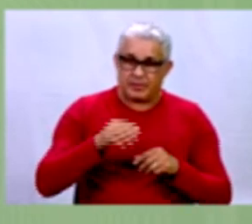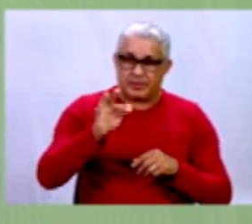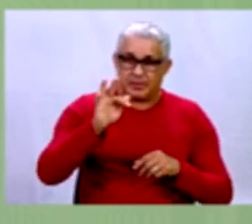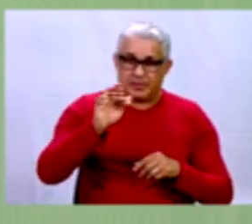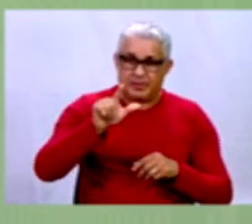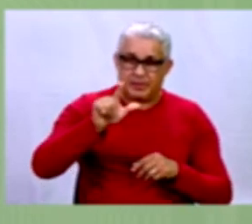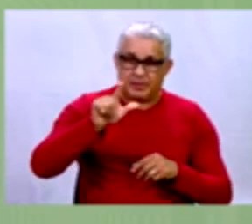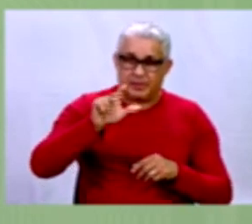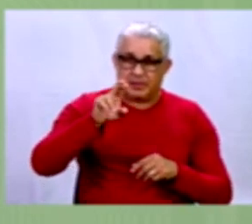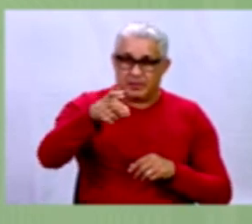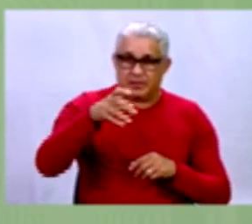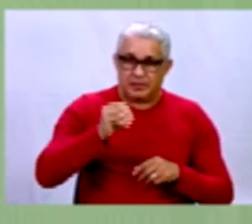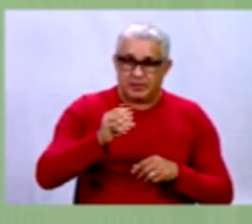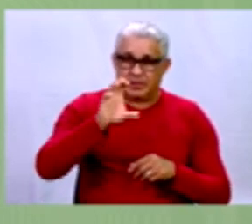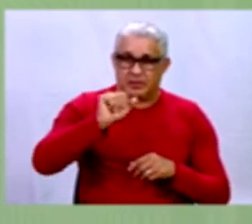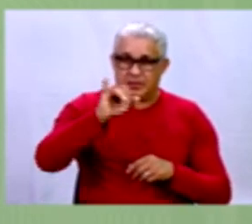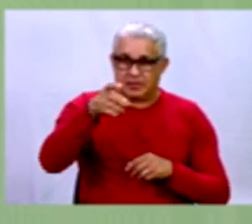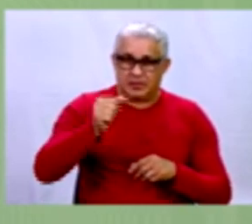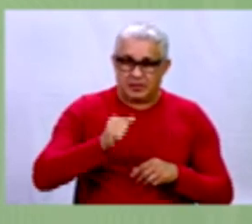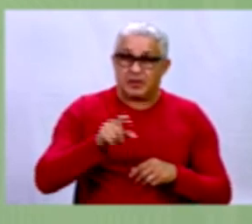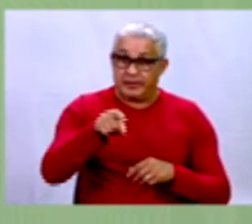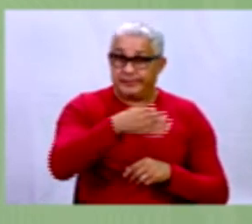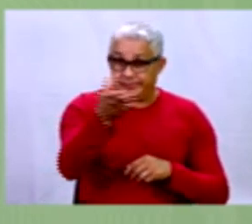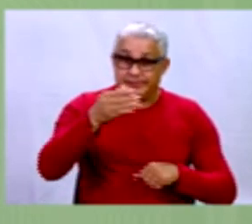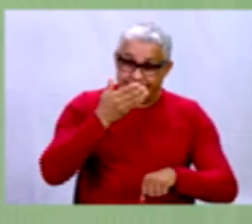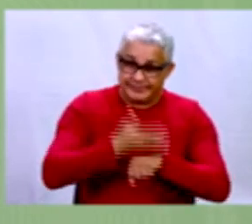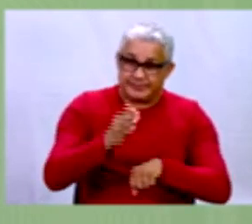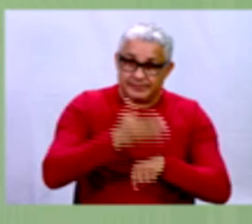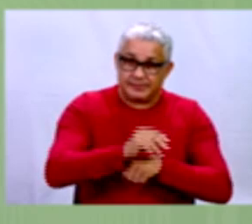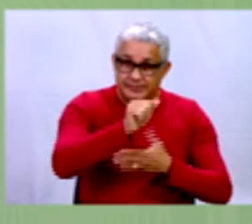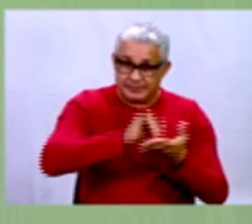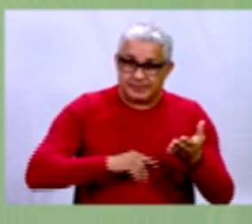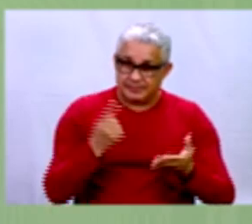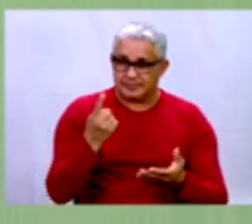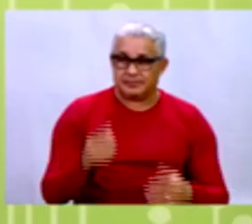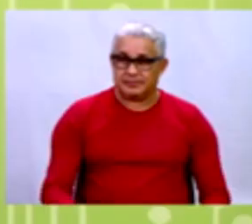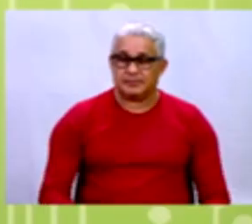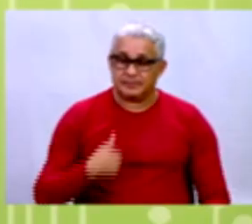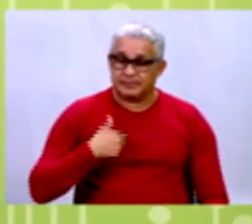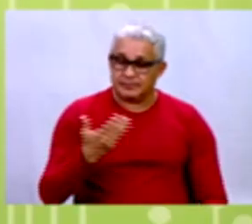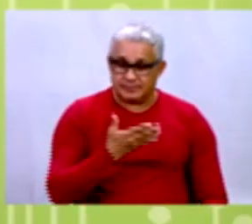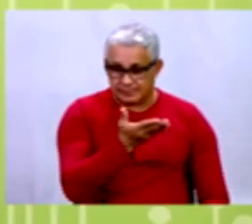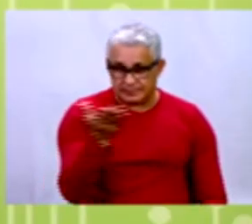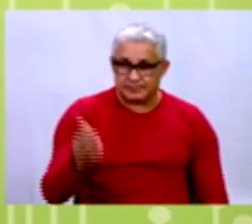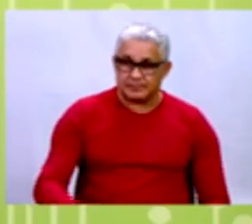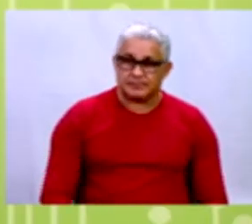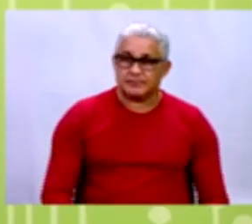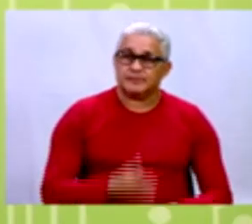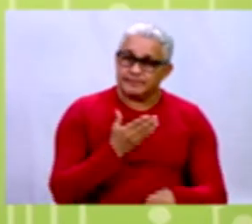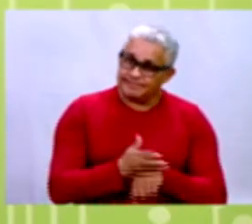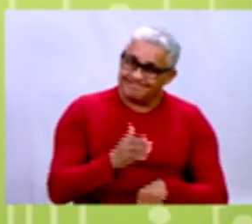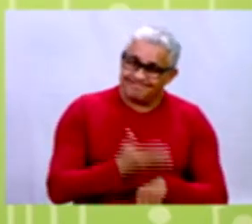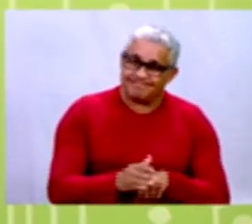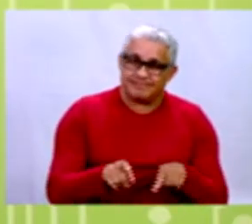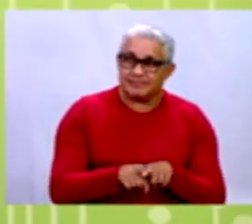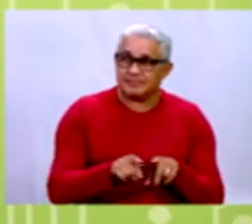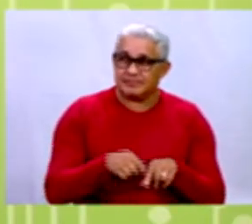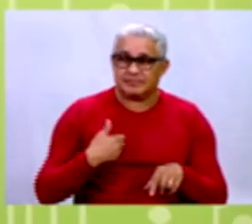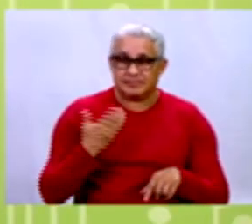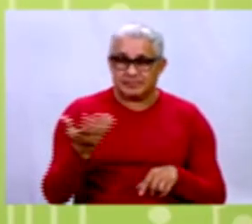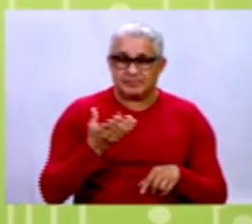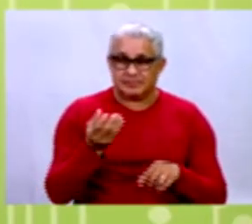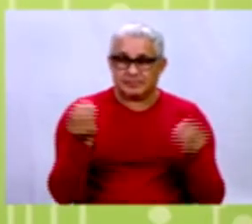que vocês praticassem, tanto que vai ser uma das nossas atividades, mas eu gostaria muito que vocês praticassem. E eu já quis colocar